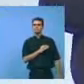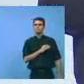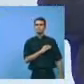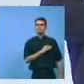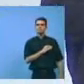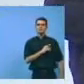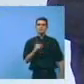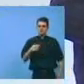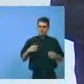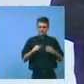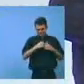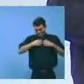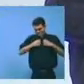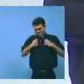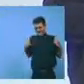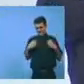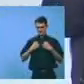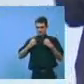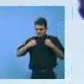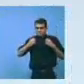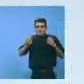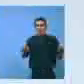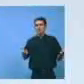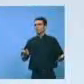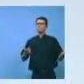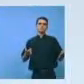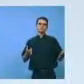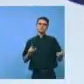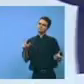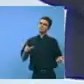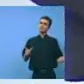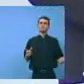aqui, essa veste só, essa que nos cobre do frio.